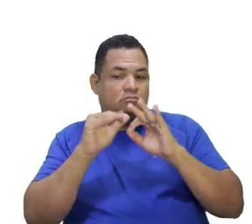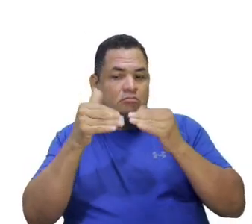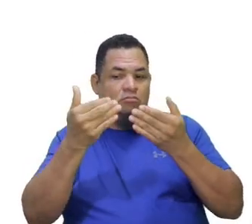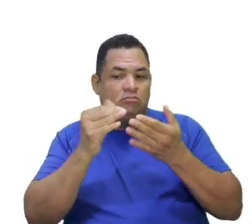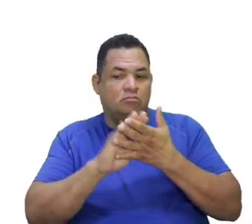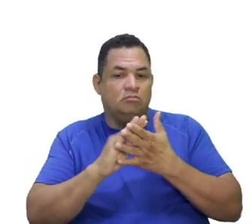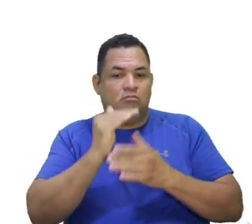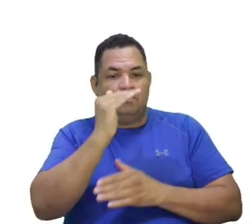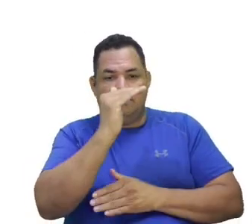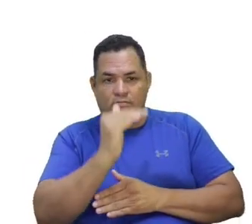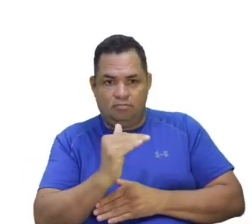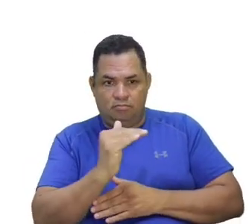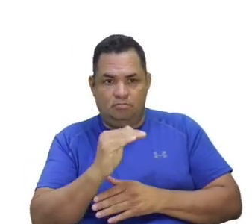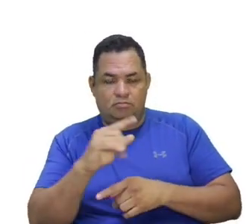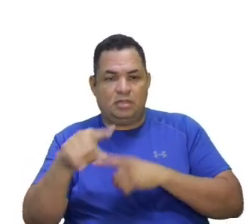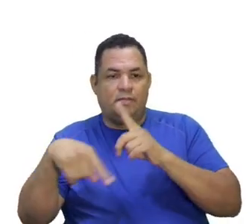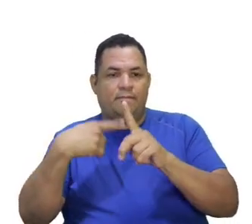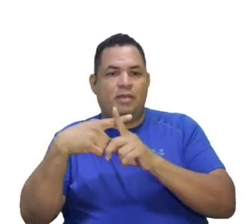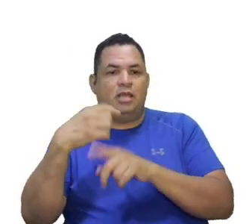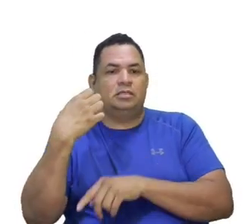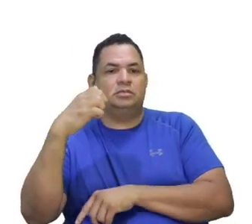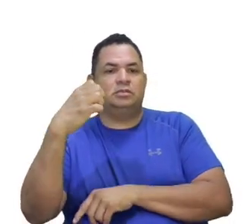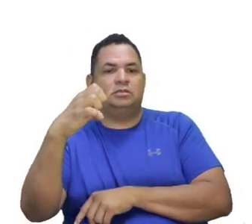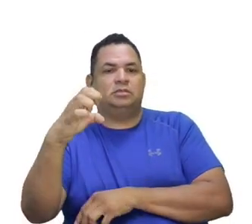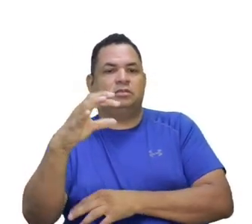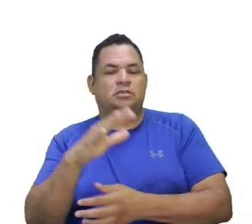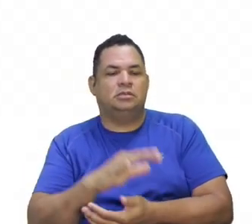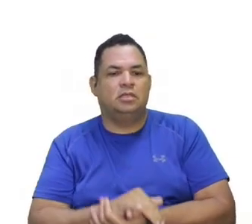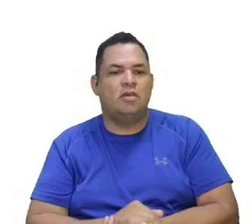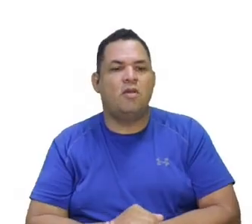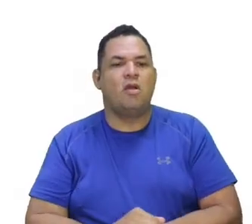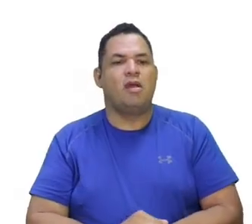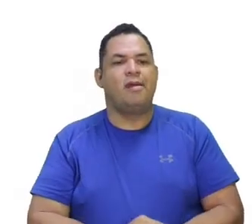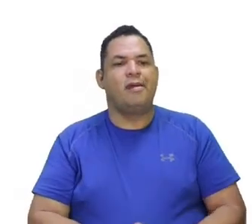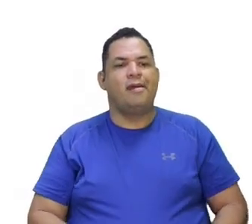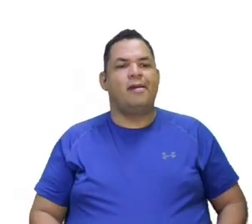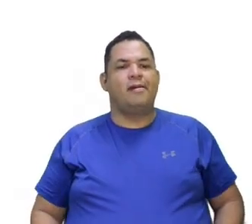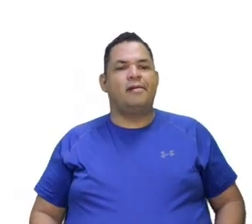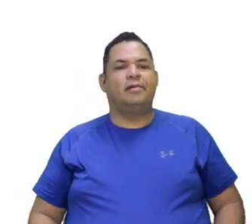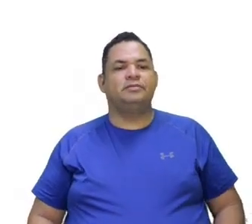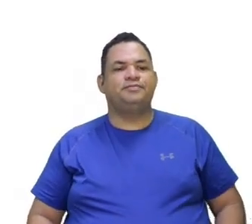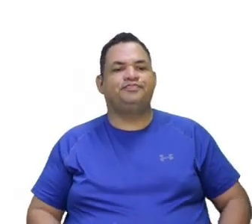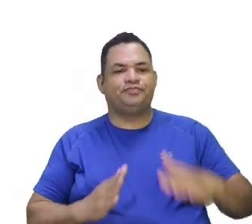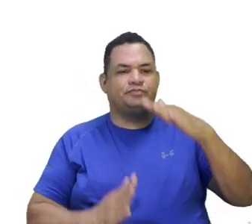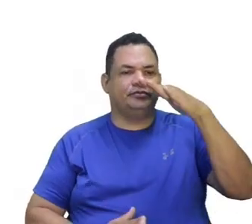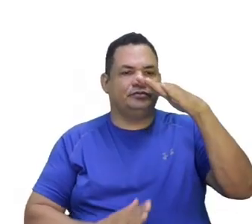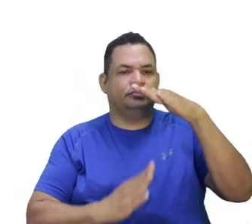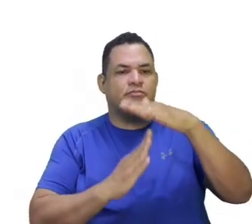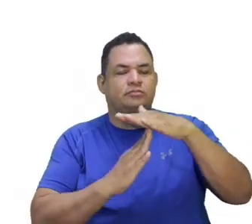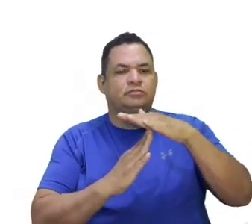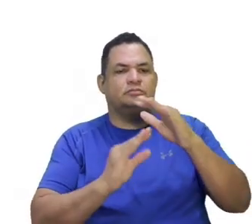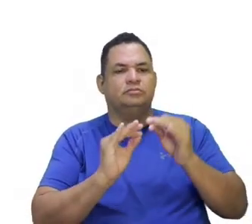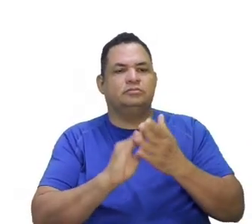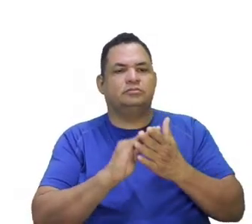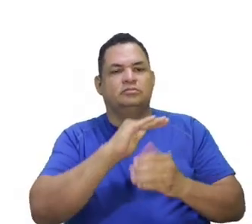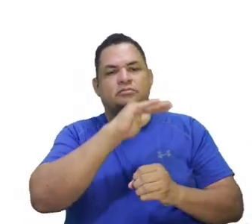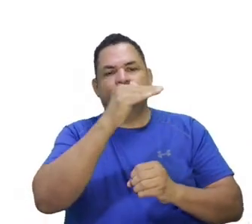qual é o subnível mais energético? Primeiro ponto, subnível mais energético é o último a